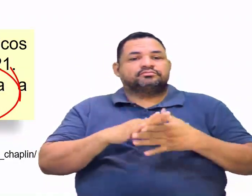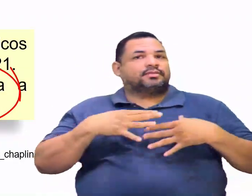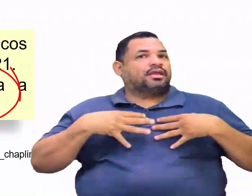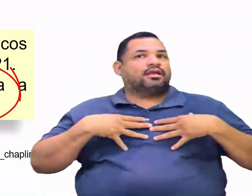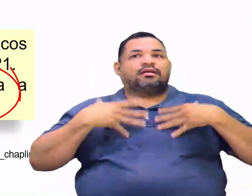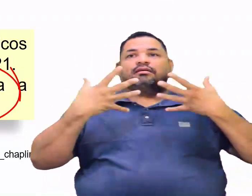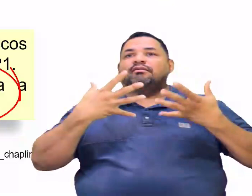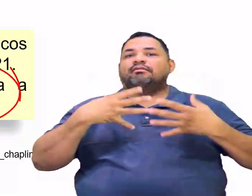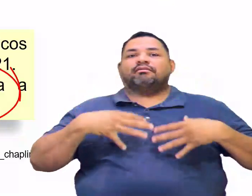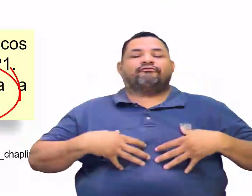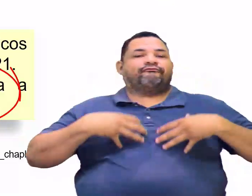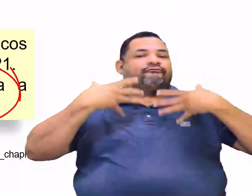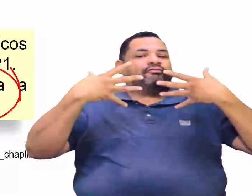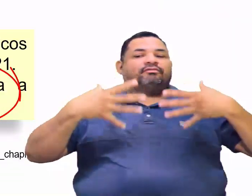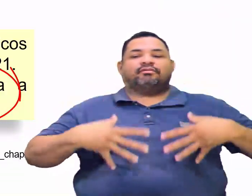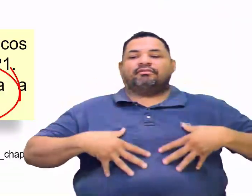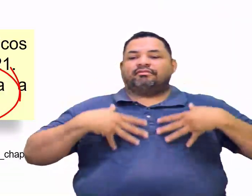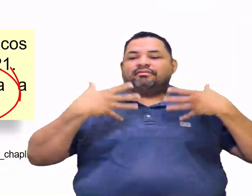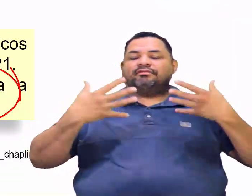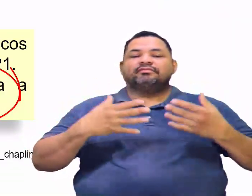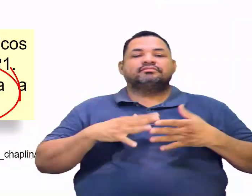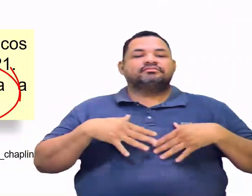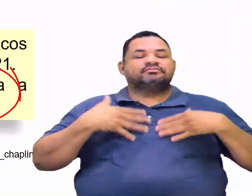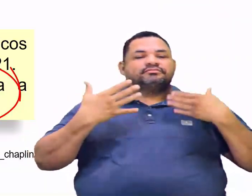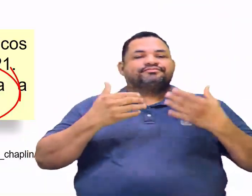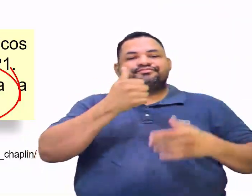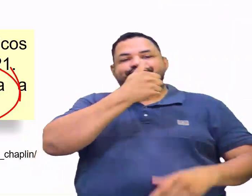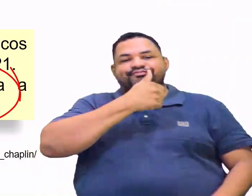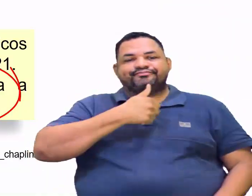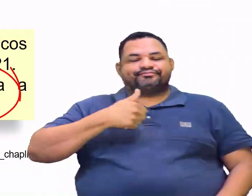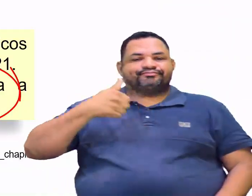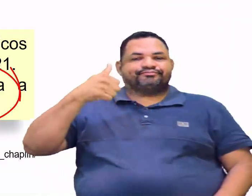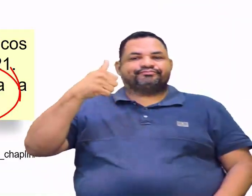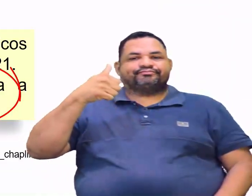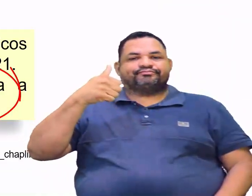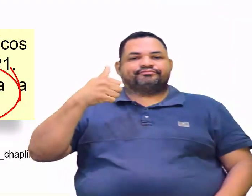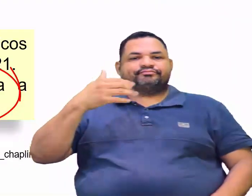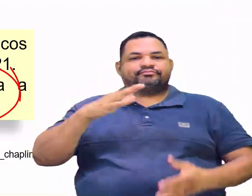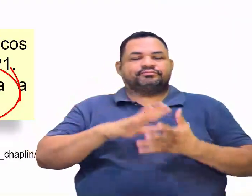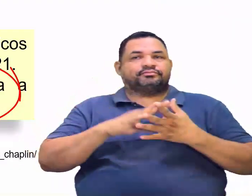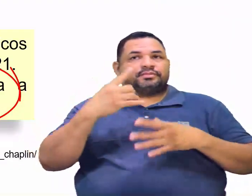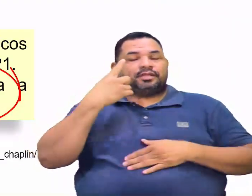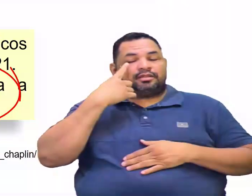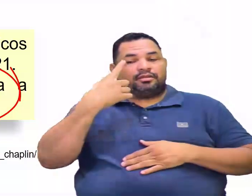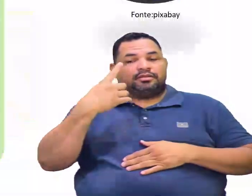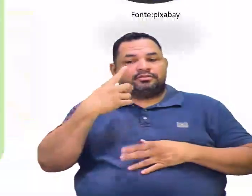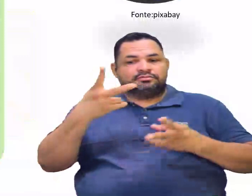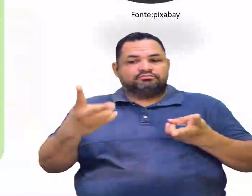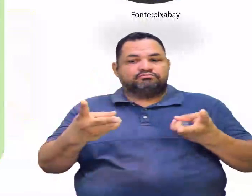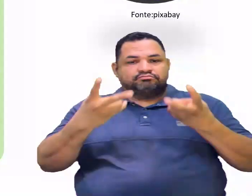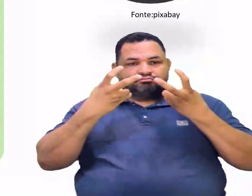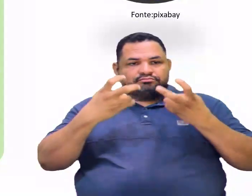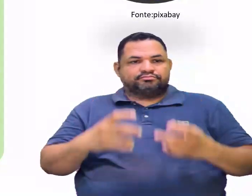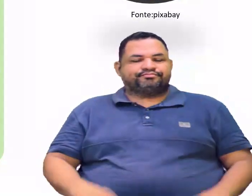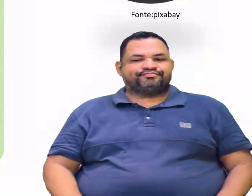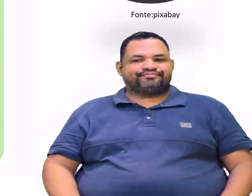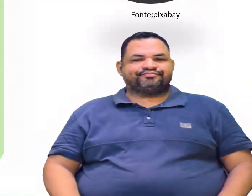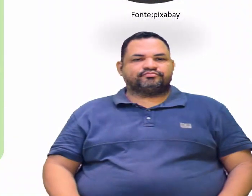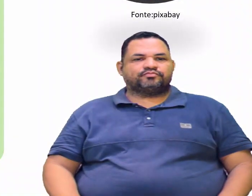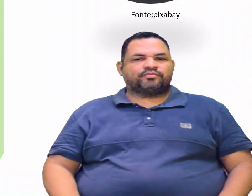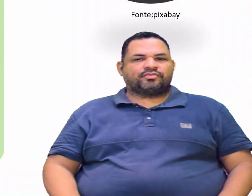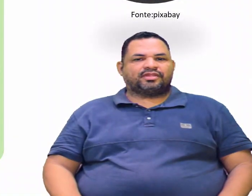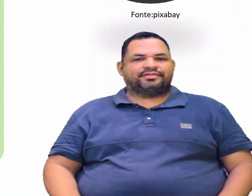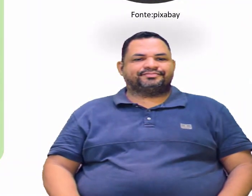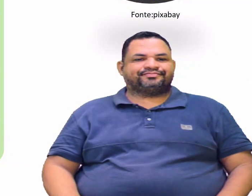cima, né? Para atrair também olhares, né, que